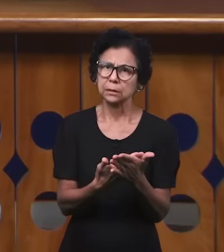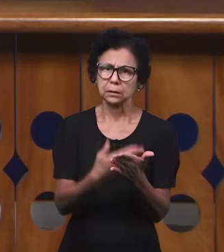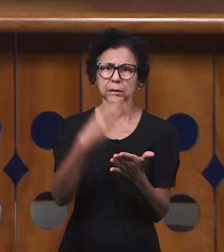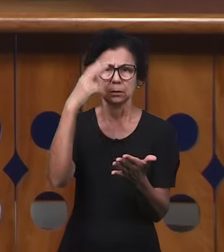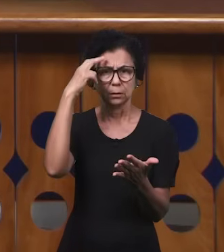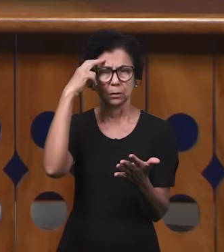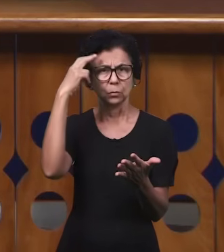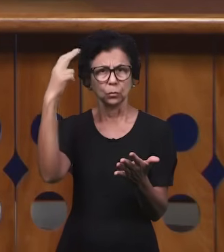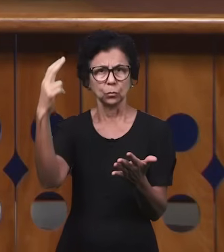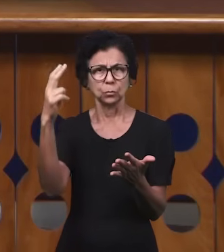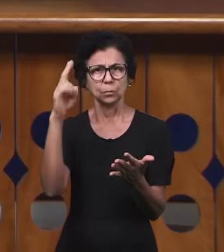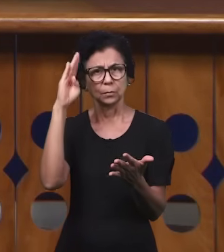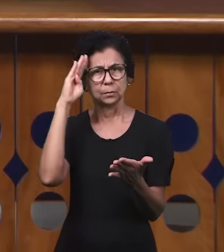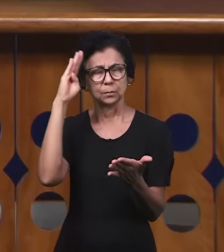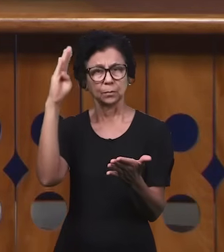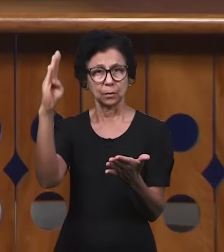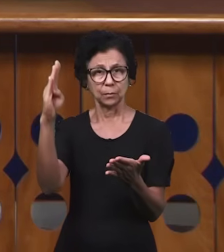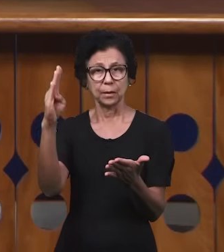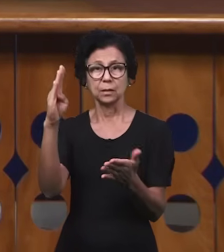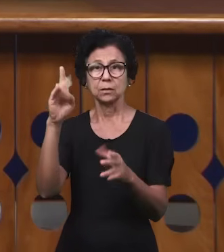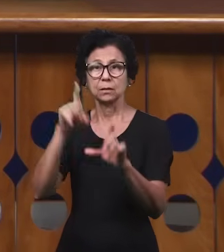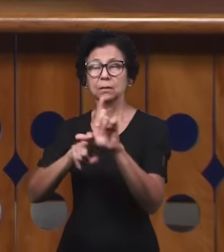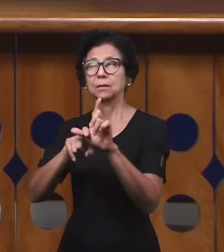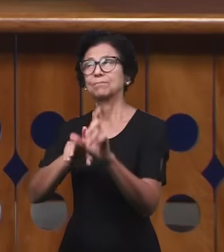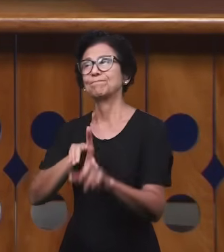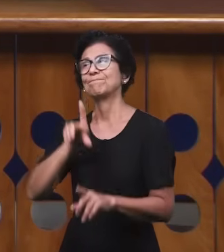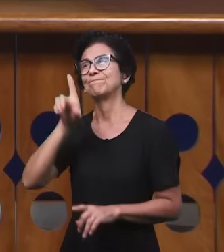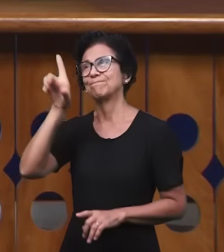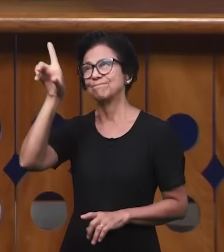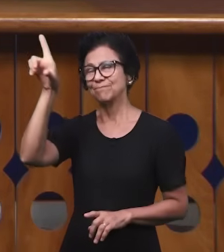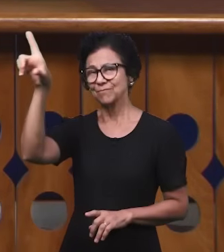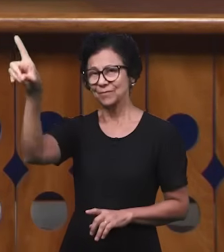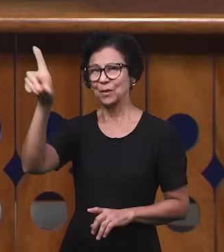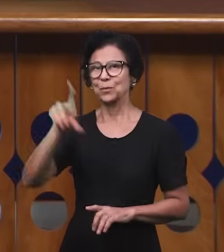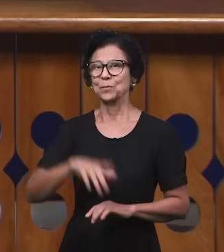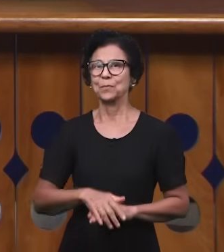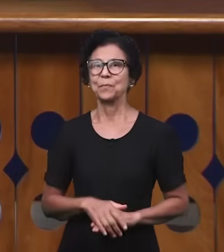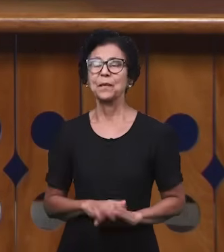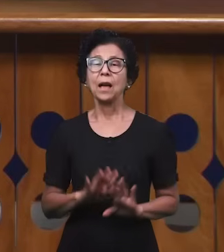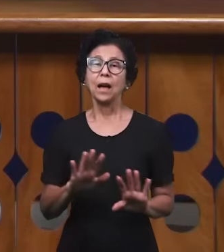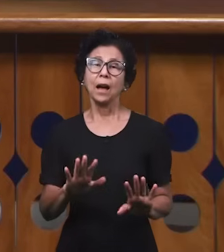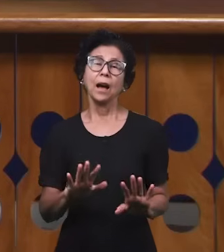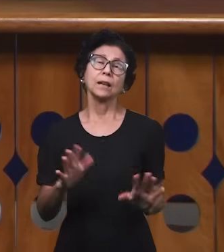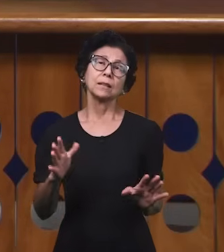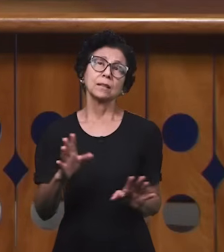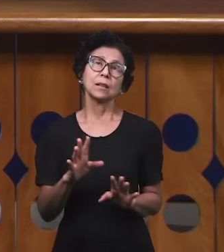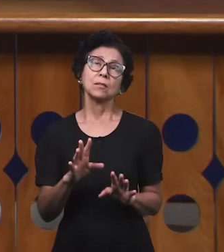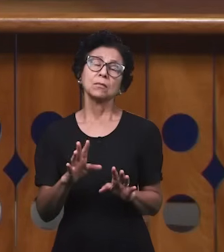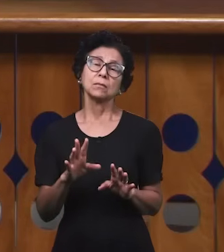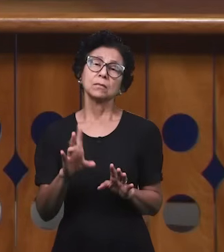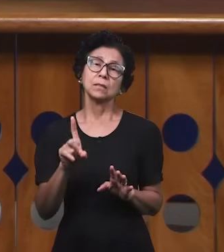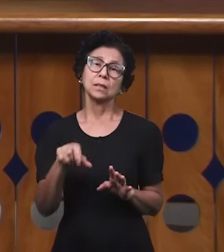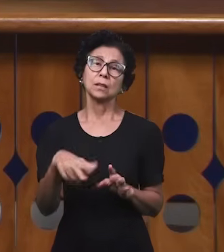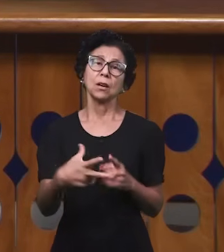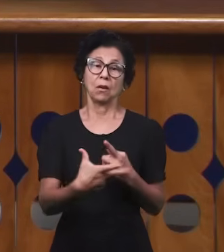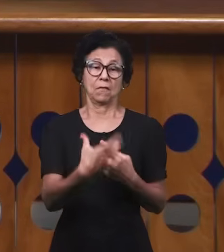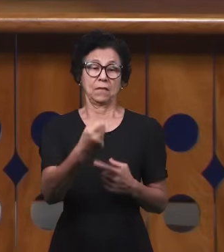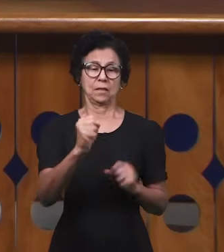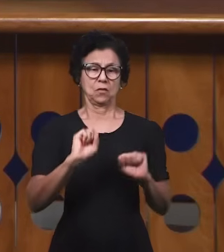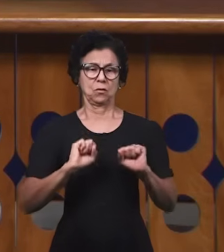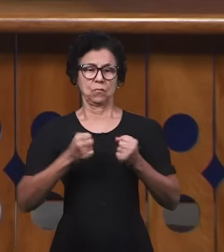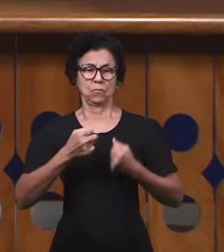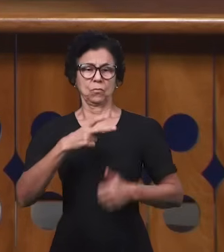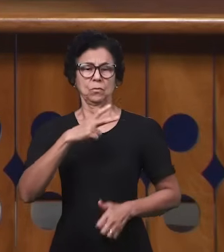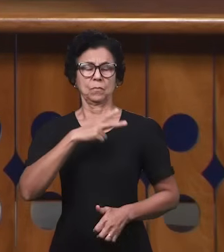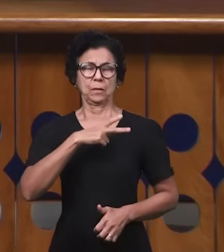que Deus tinha para dar. Venceu pelo esforço pessoal, pela sua disciplina. Ele